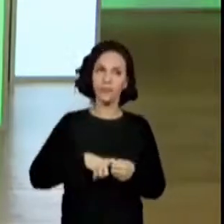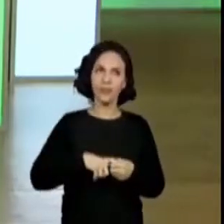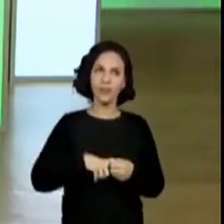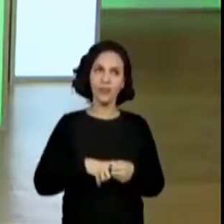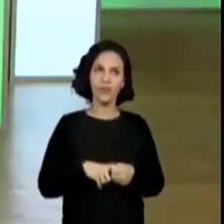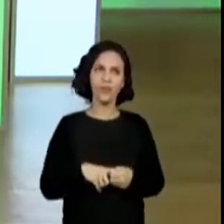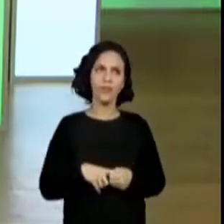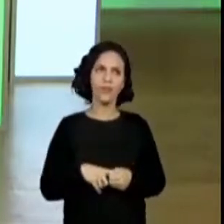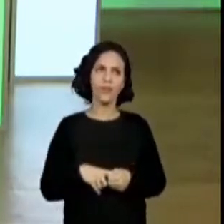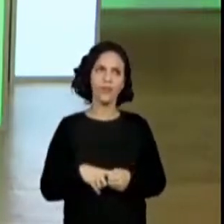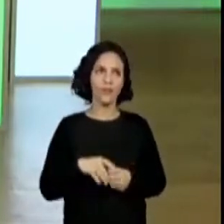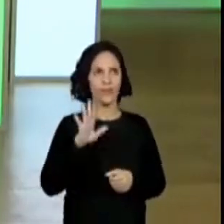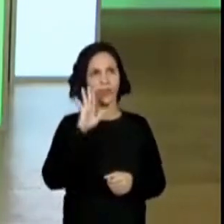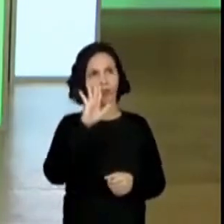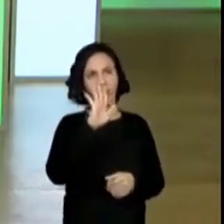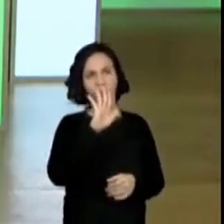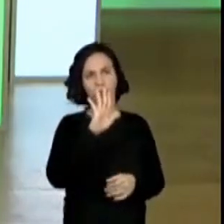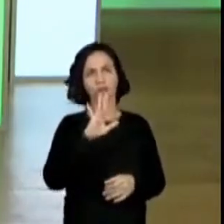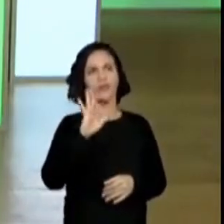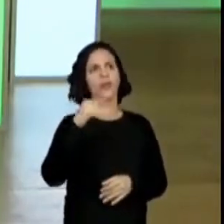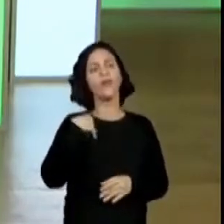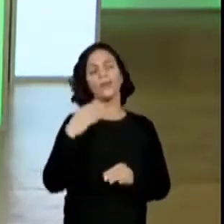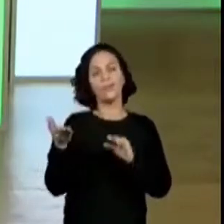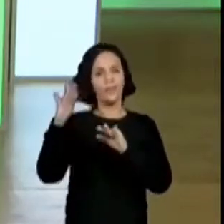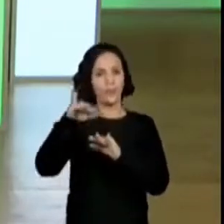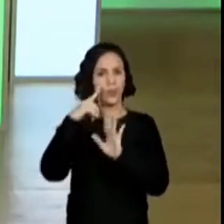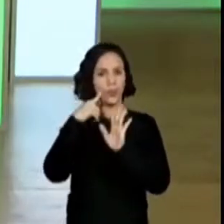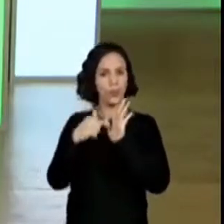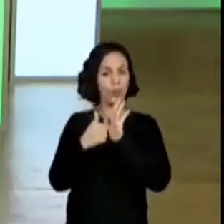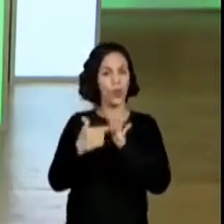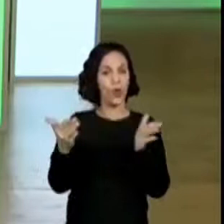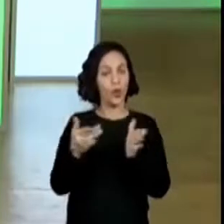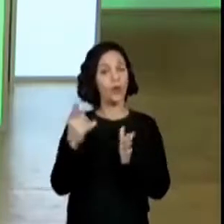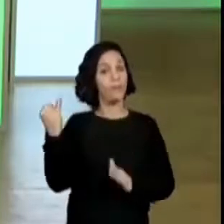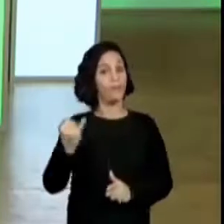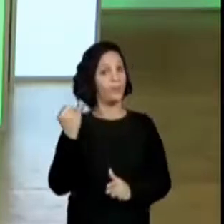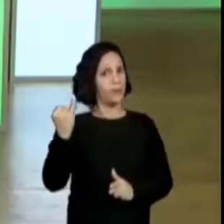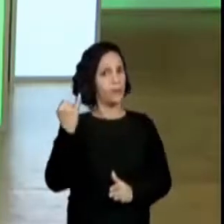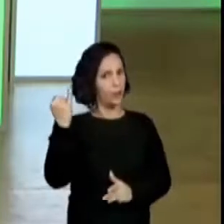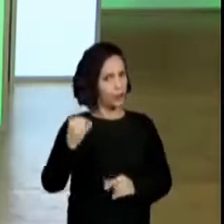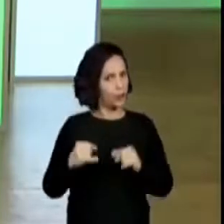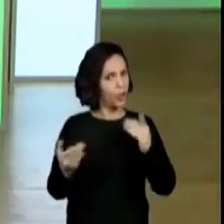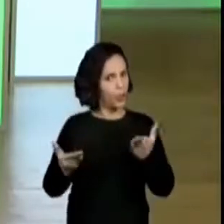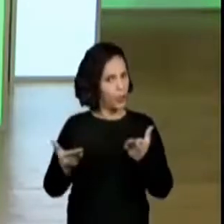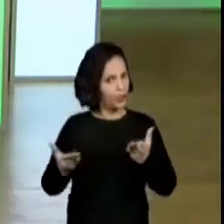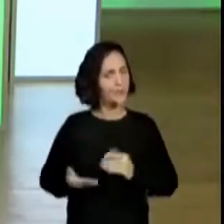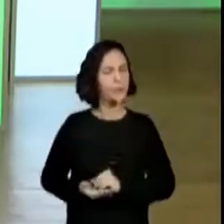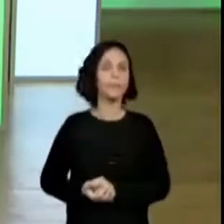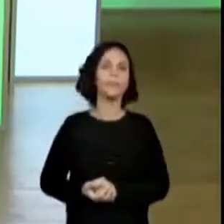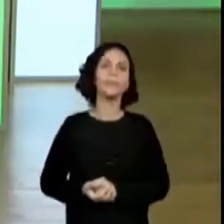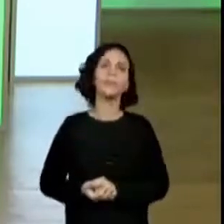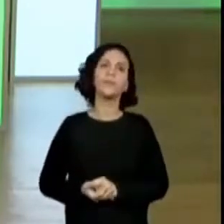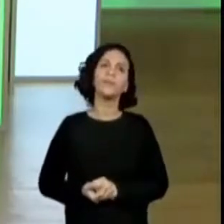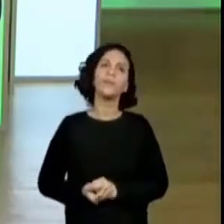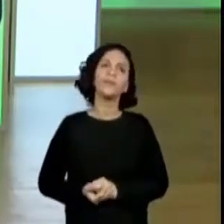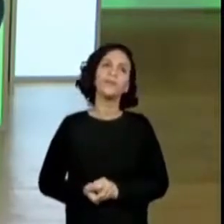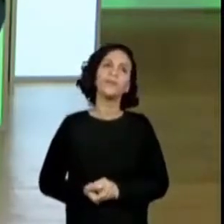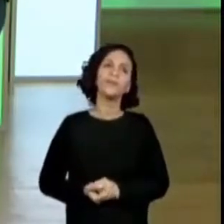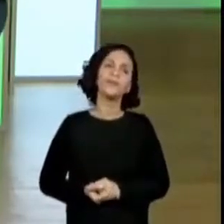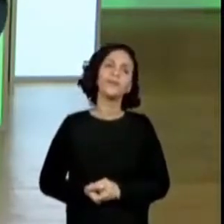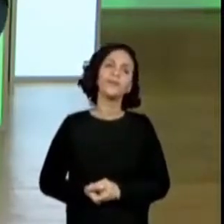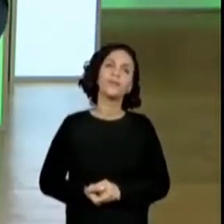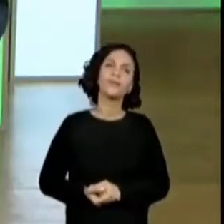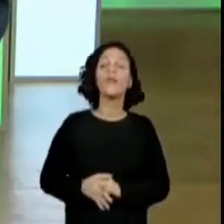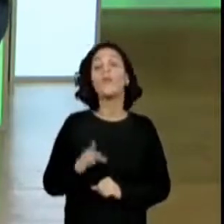né, vou passar aqui, que isso aqui nos importa muito neste momento também,